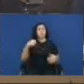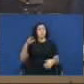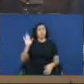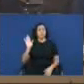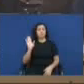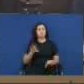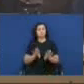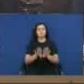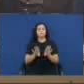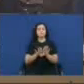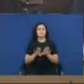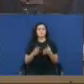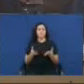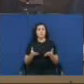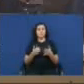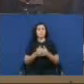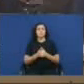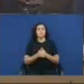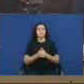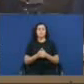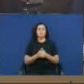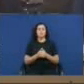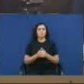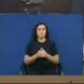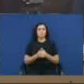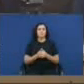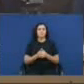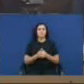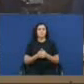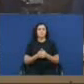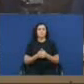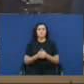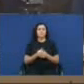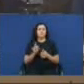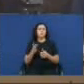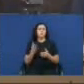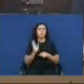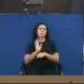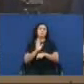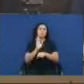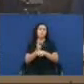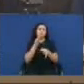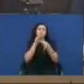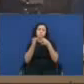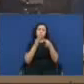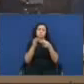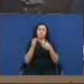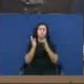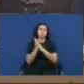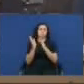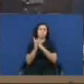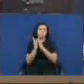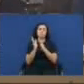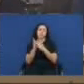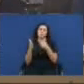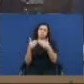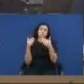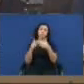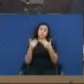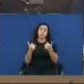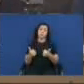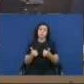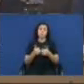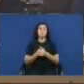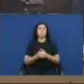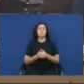recolhido esses galhos que foram cortados. Mais para contribuir, parabenizar Vossa Excelência pelo requerimento.